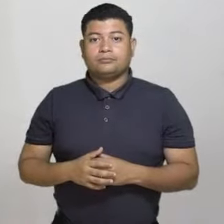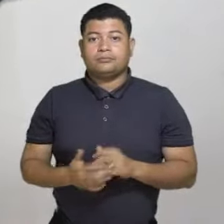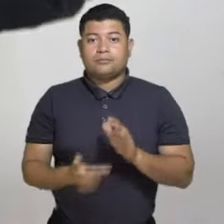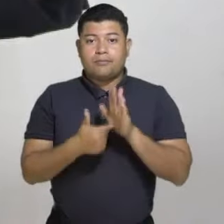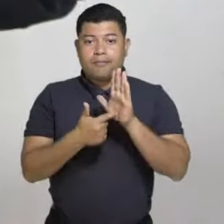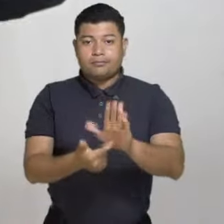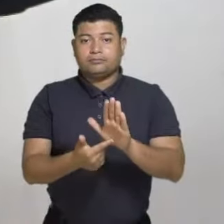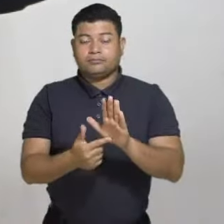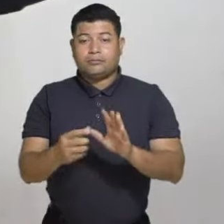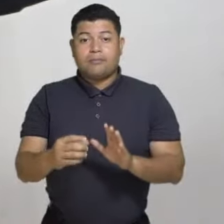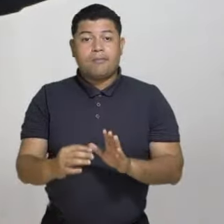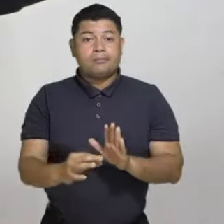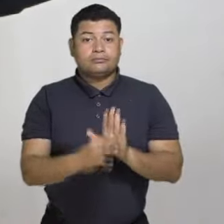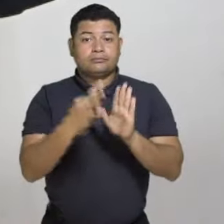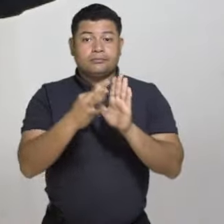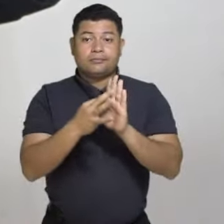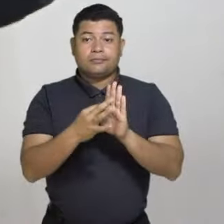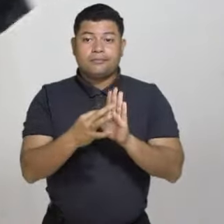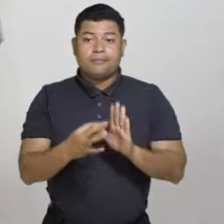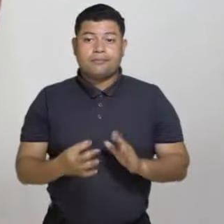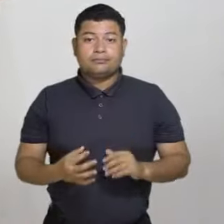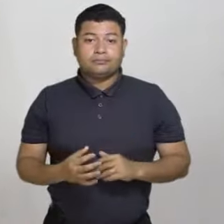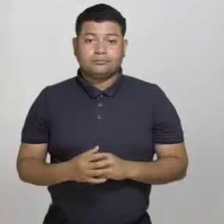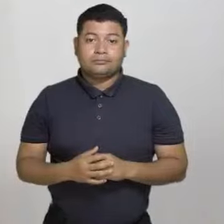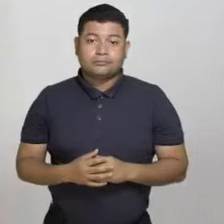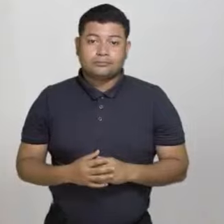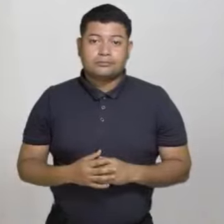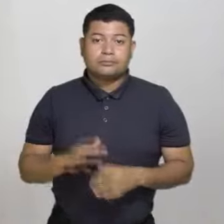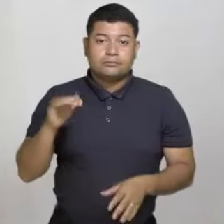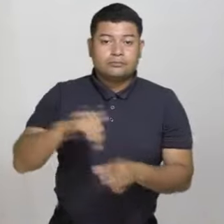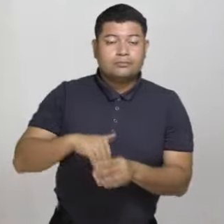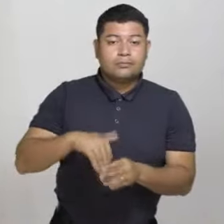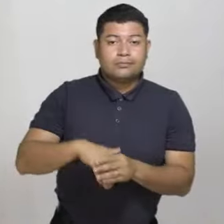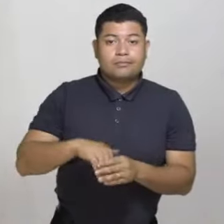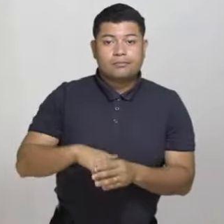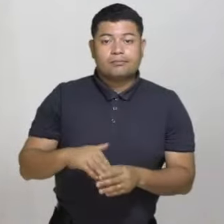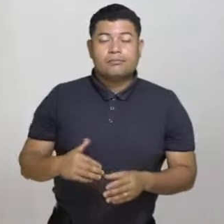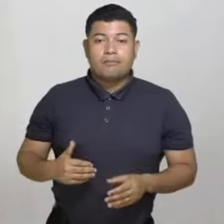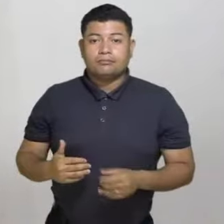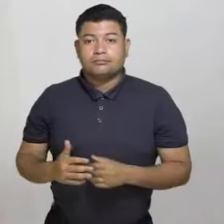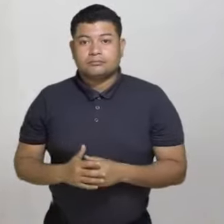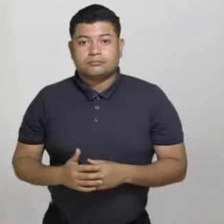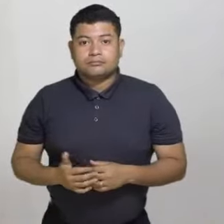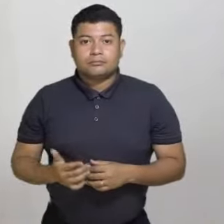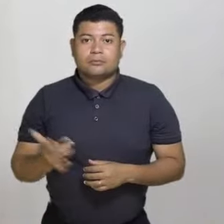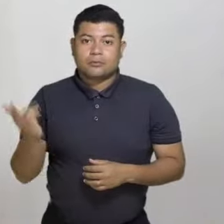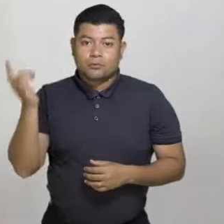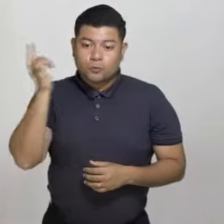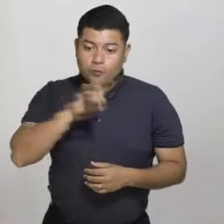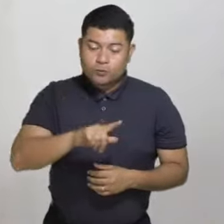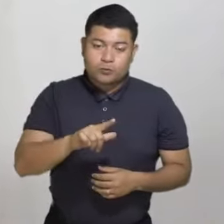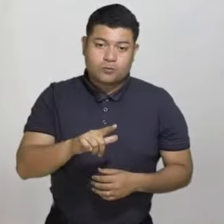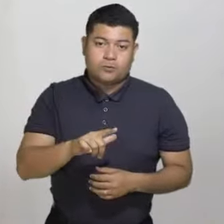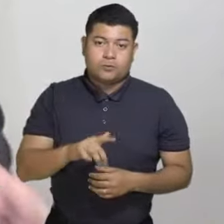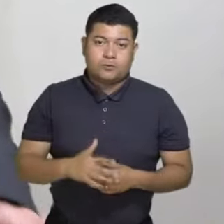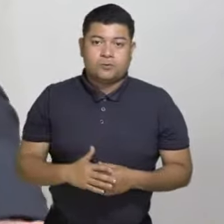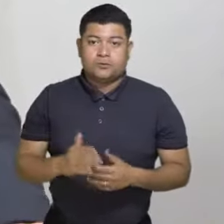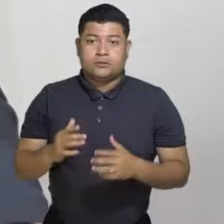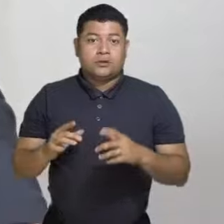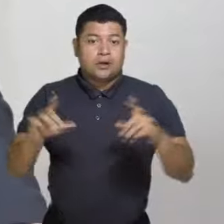esse destaque. Votá-lo à parte, para que a gente possa, de uma vez por todas, eliminar